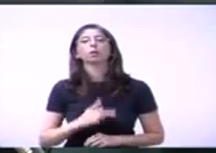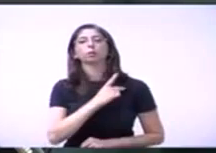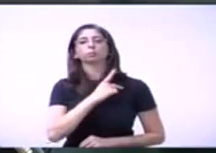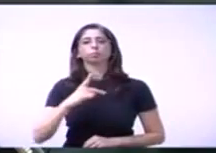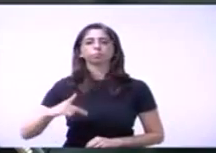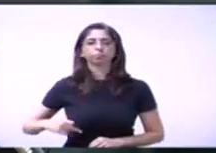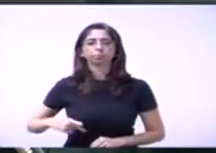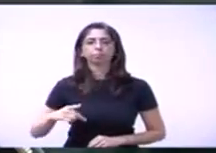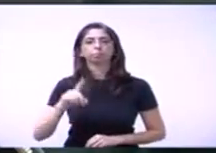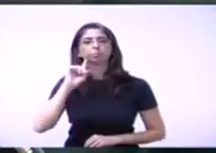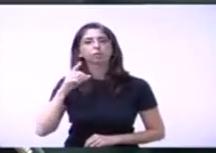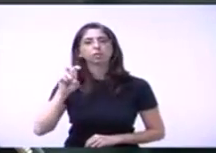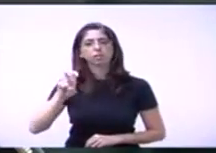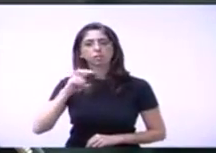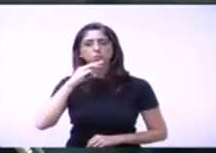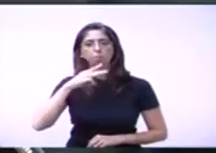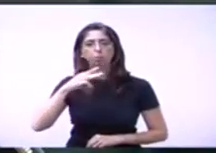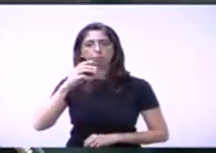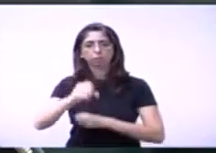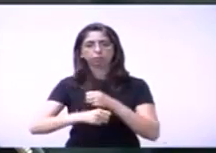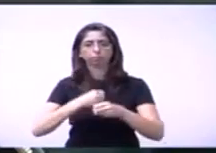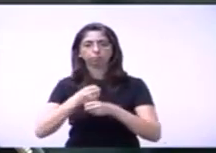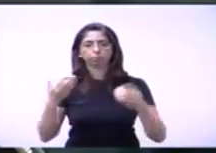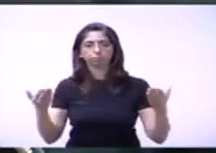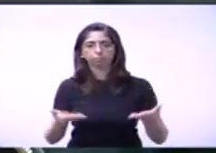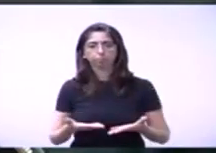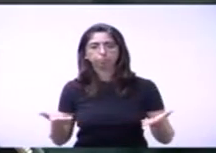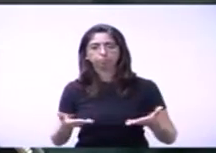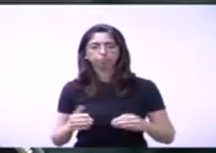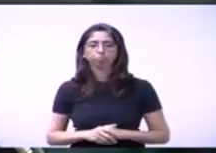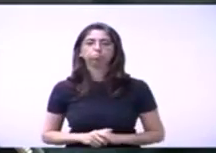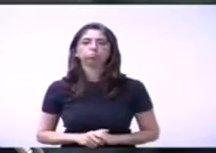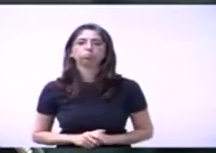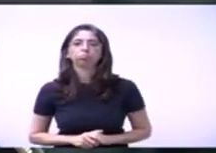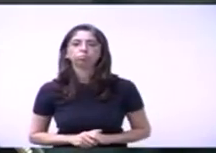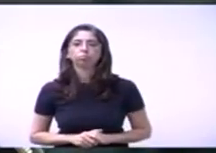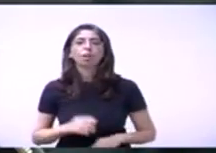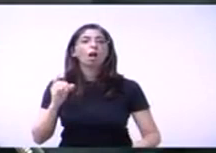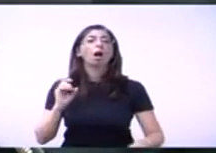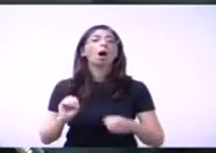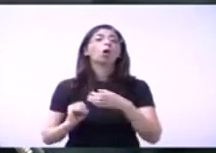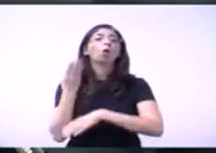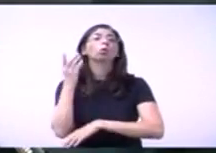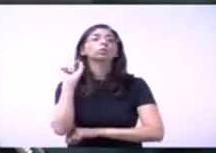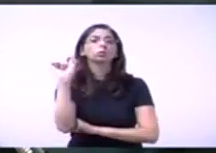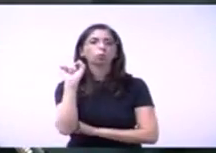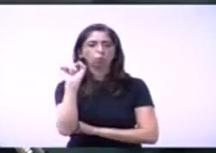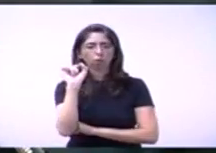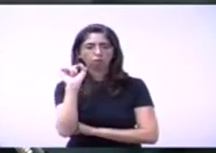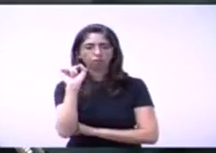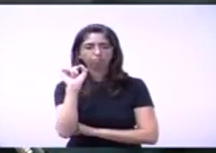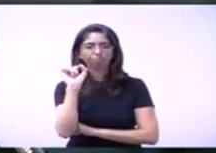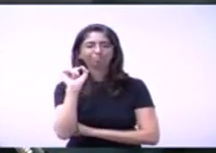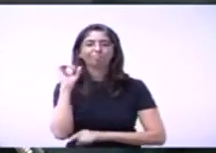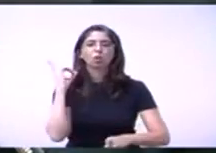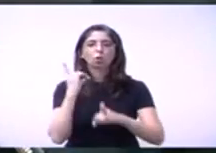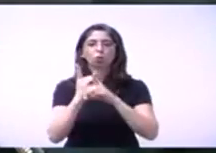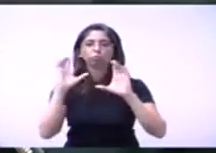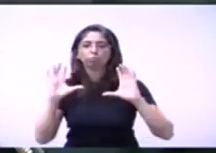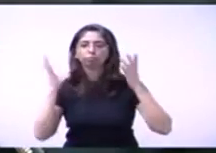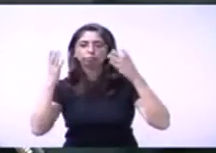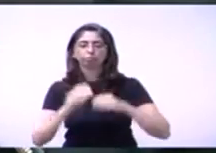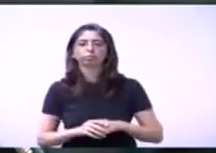presidente, no dia 5 de março de 2016, foi realizado a colação de grau